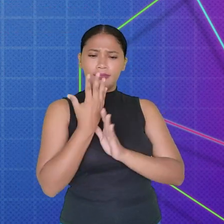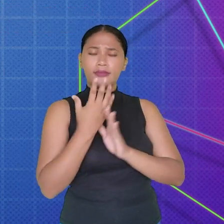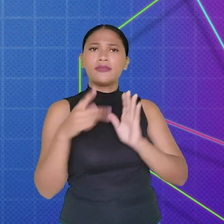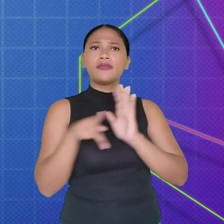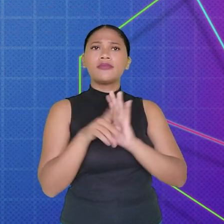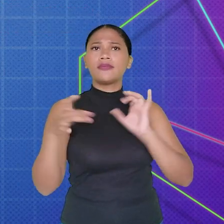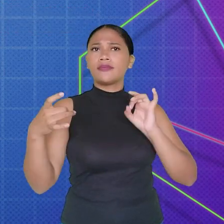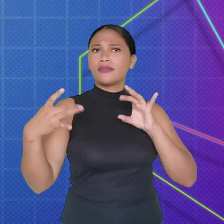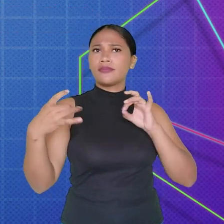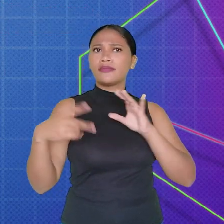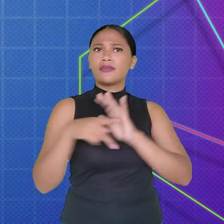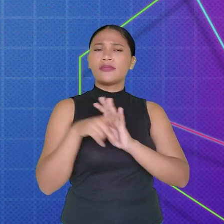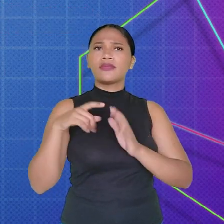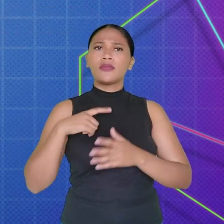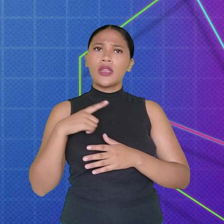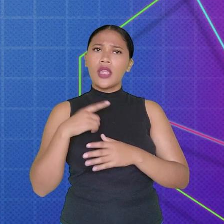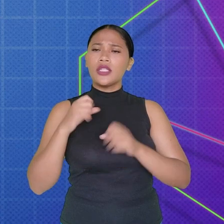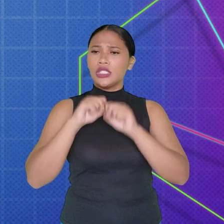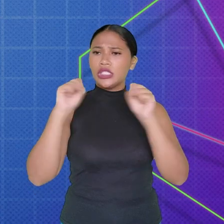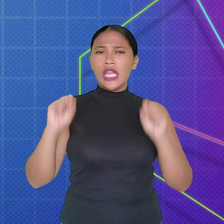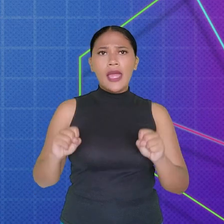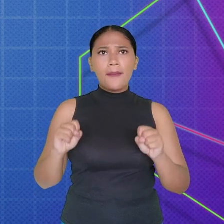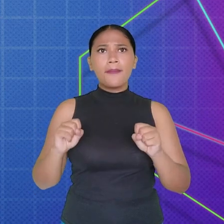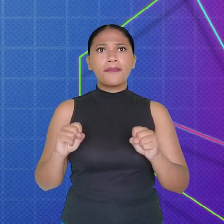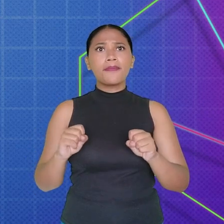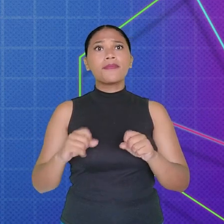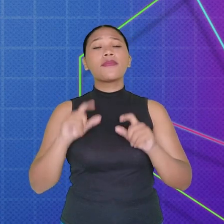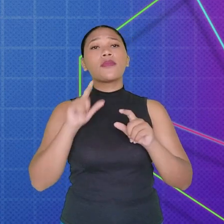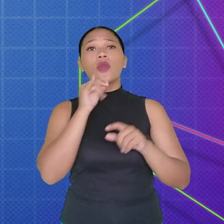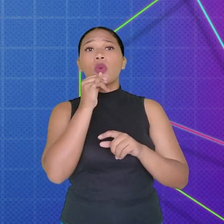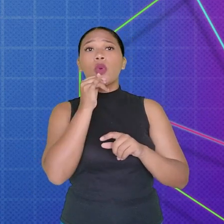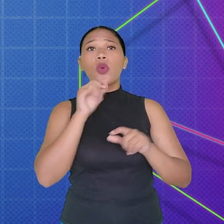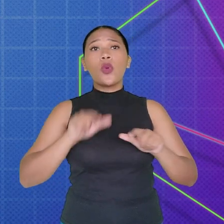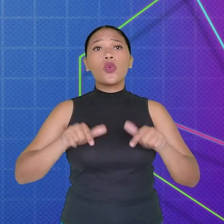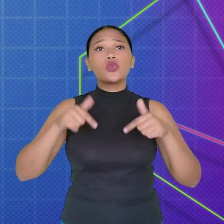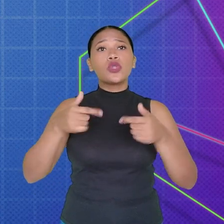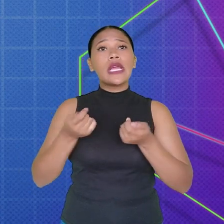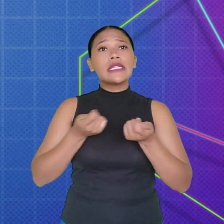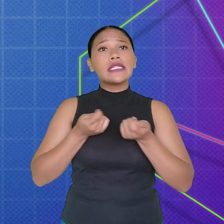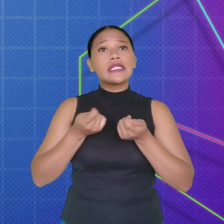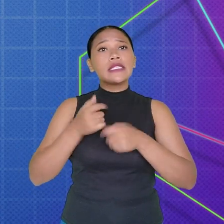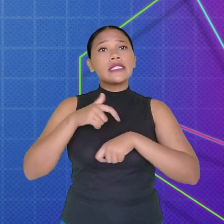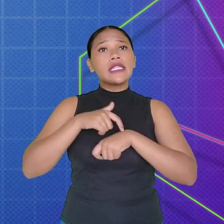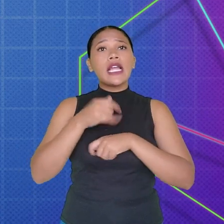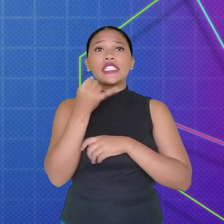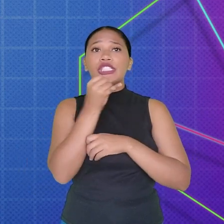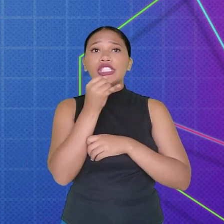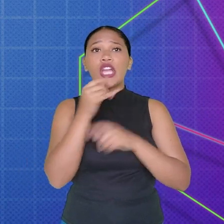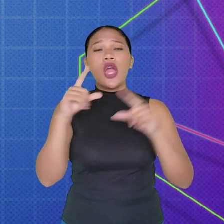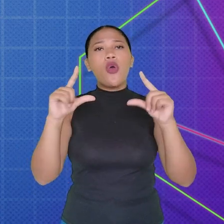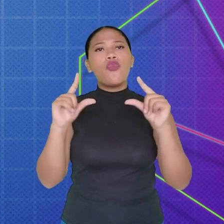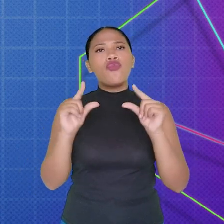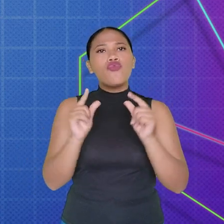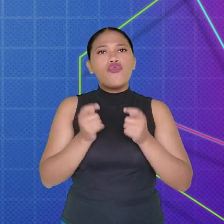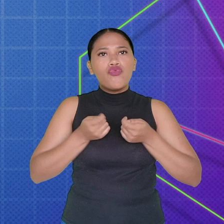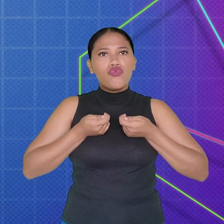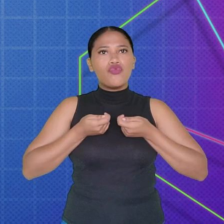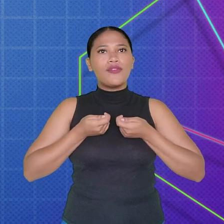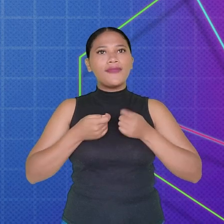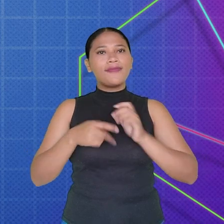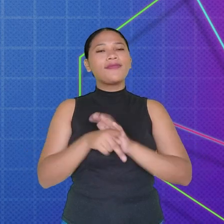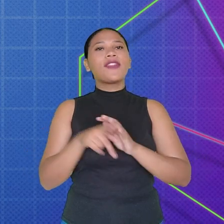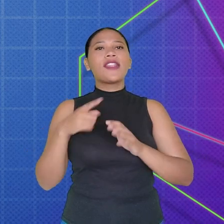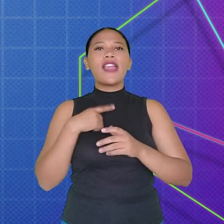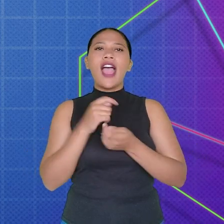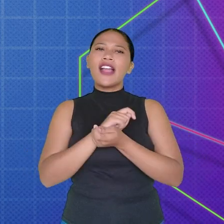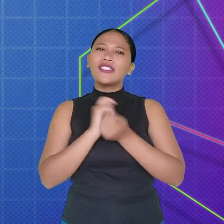eventos que respondam a alterações nas configurações do sistema, como ativação de modo de economia de energia. Isso pode permitir